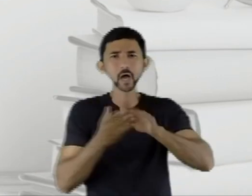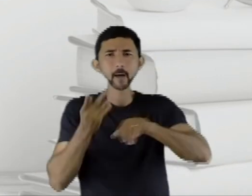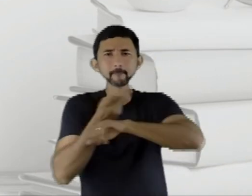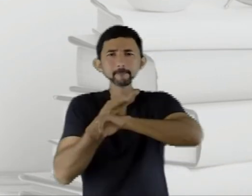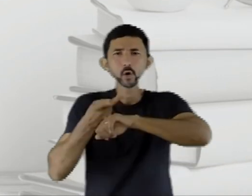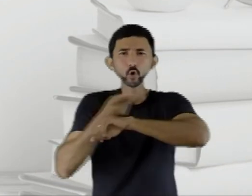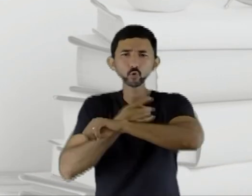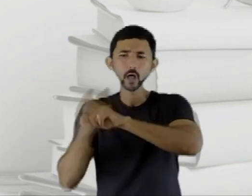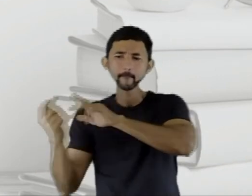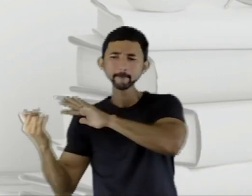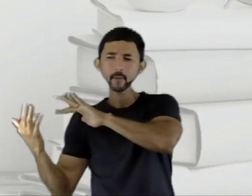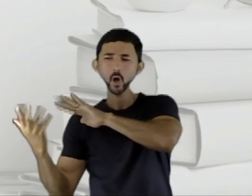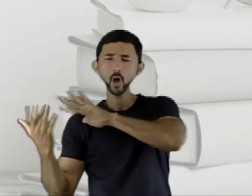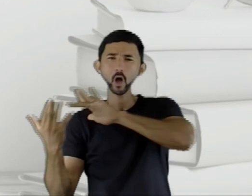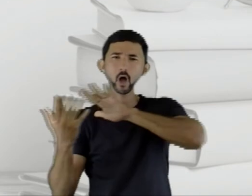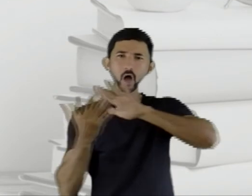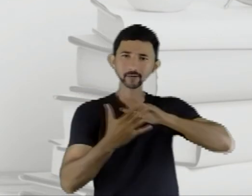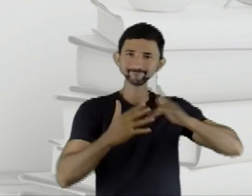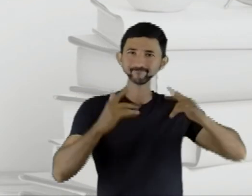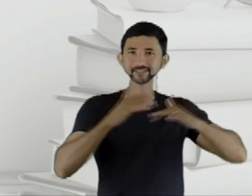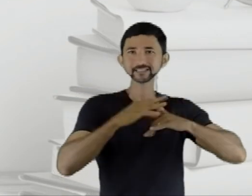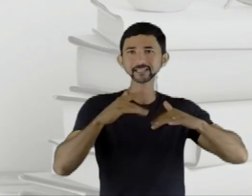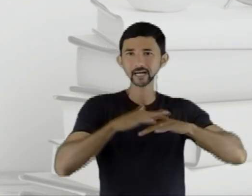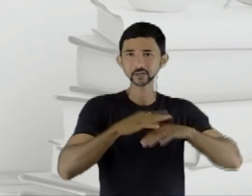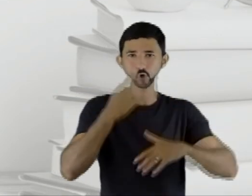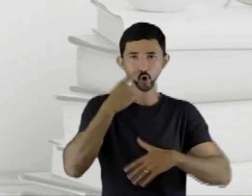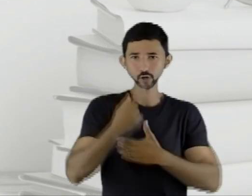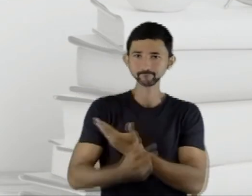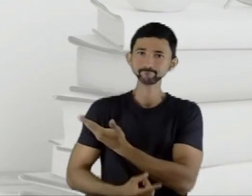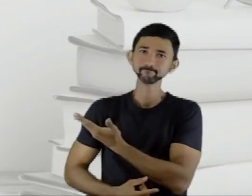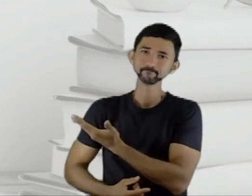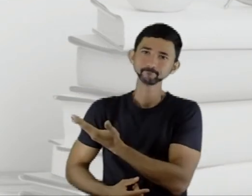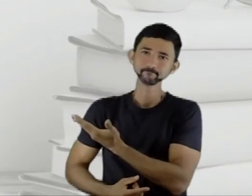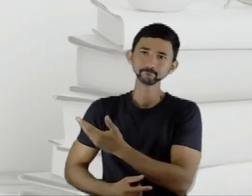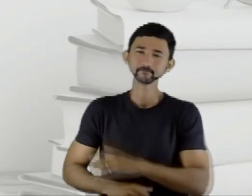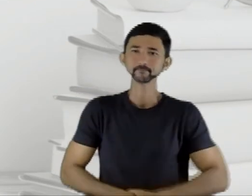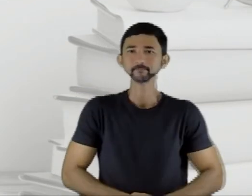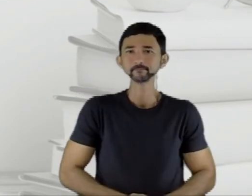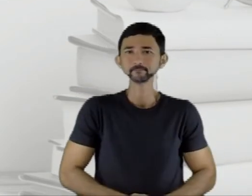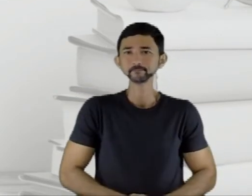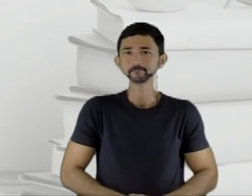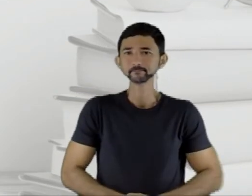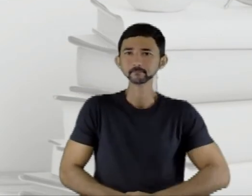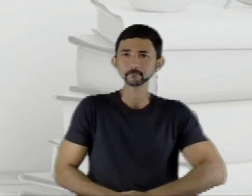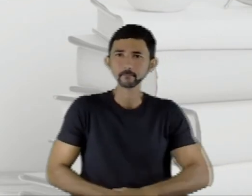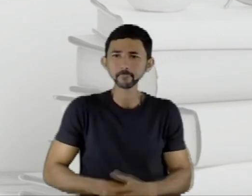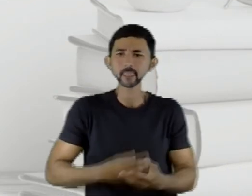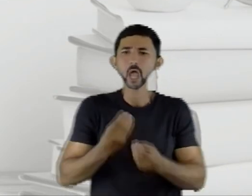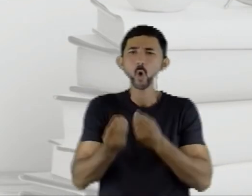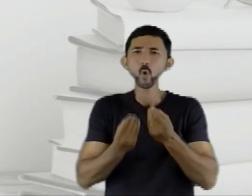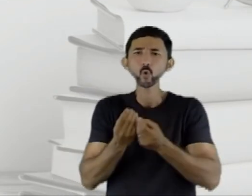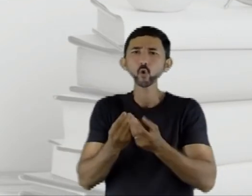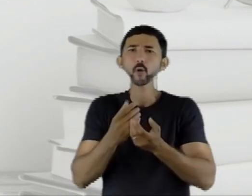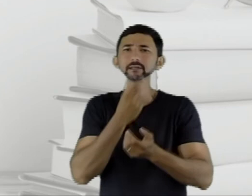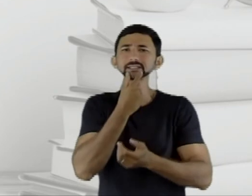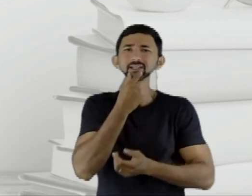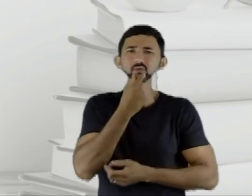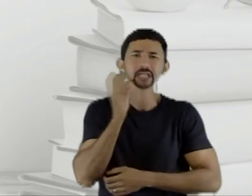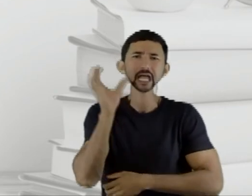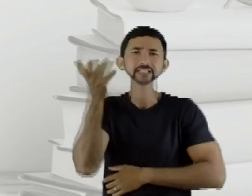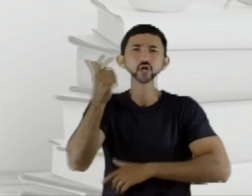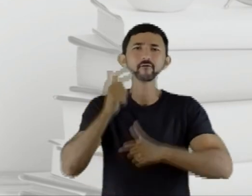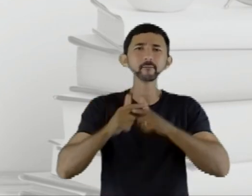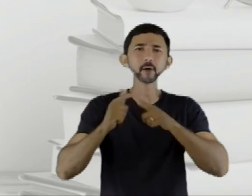cada vez mais para as cidades. Como é que os Estados Unidos resolvem o problema da crise, né? A crise